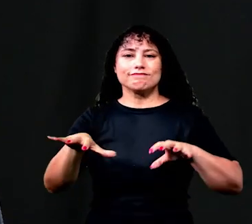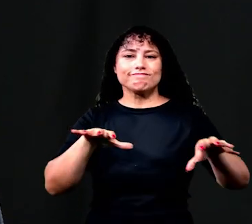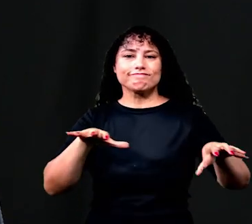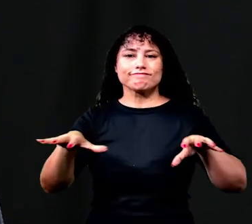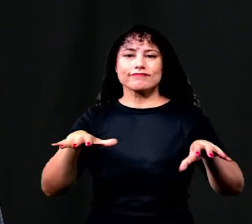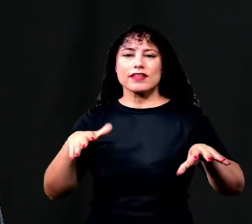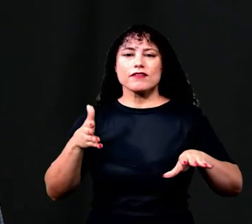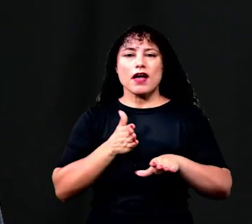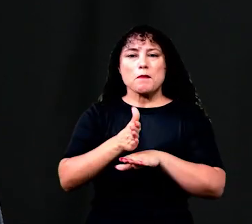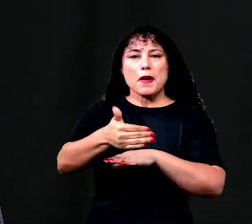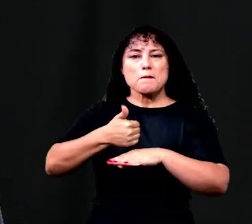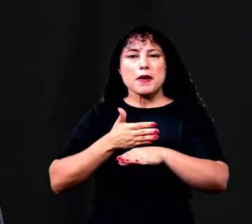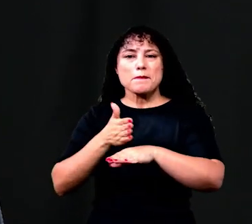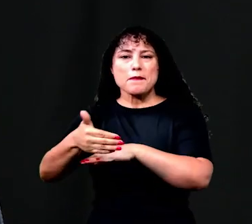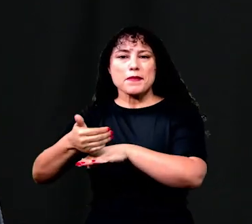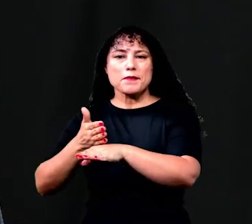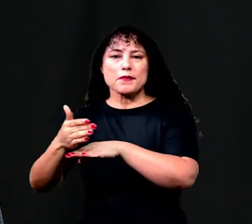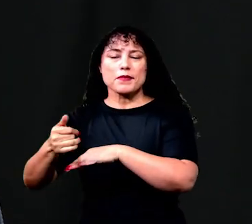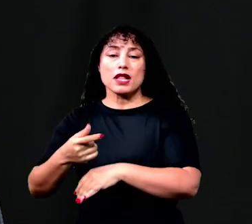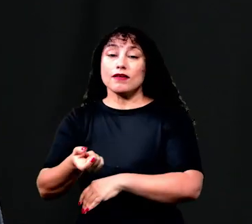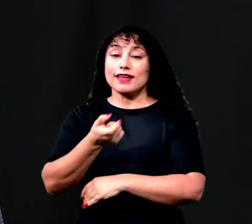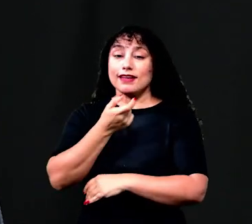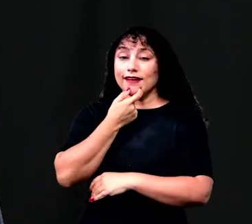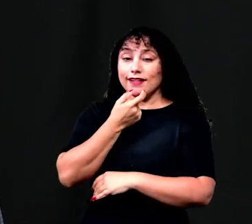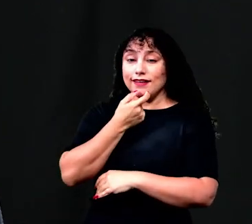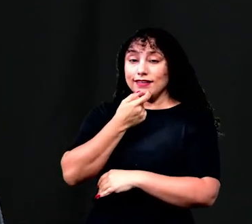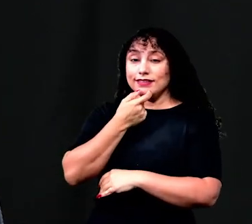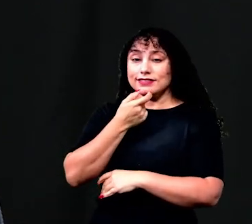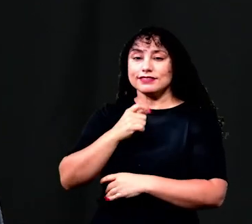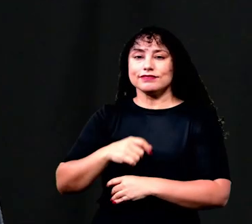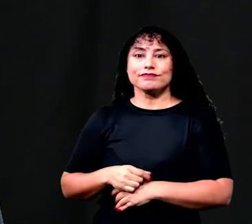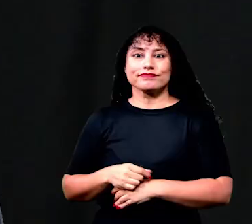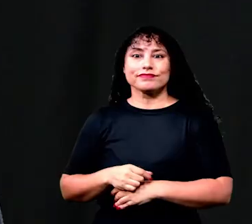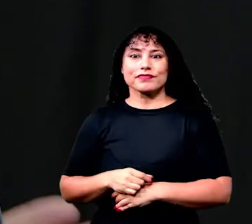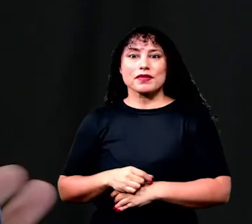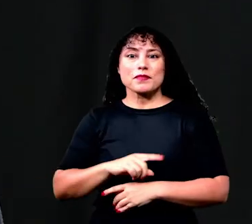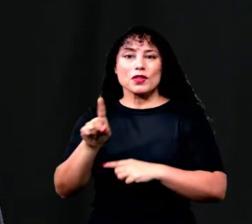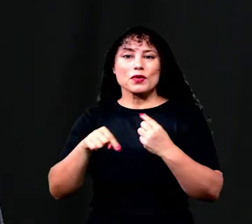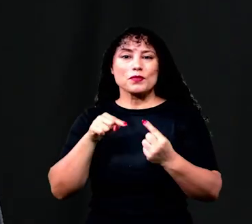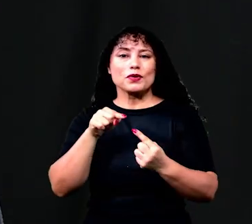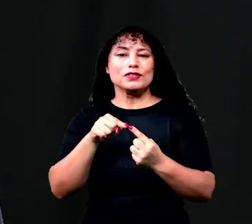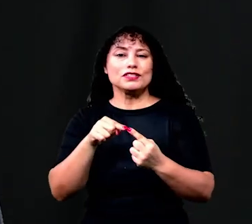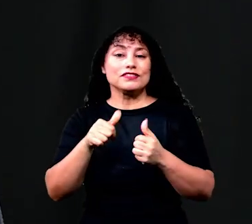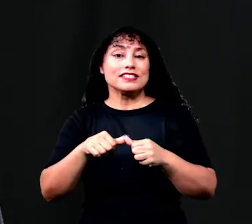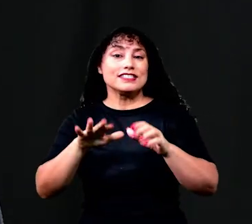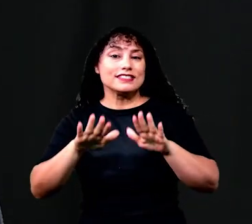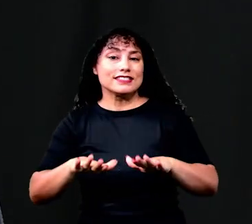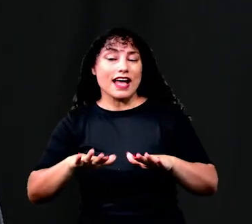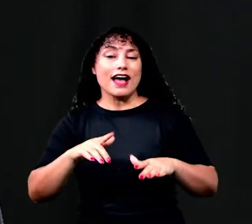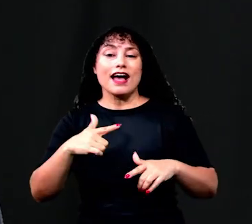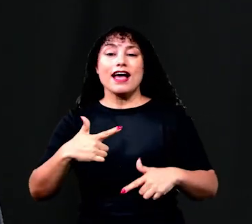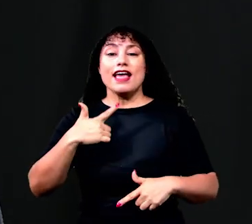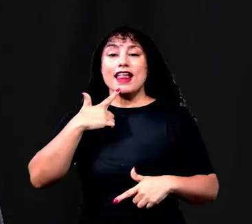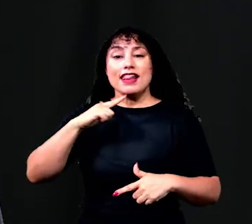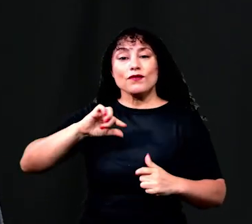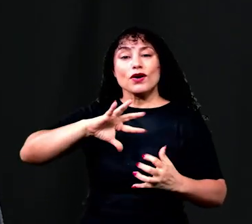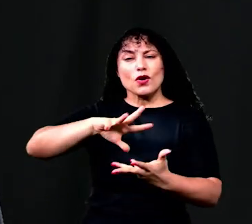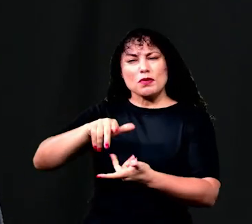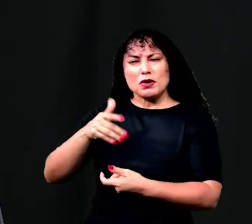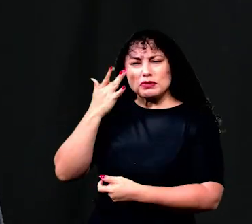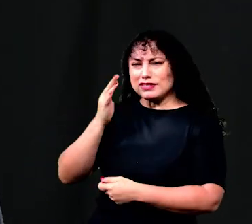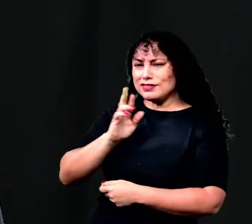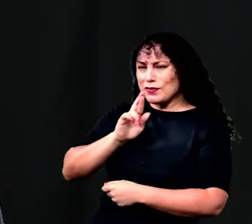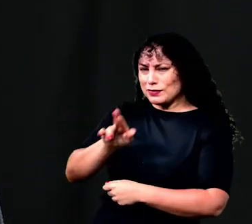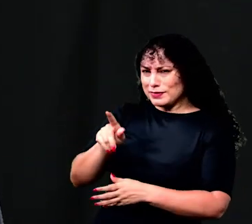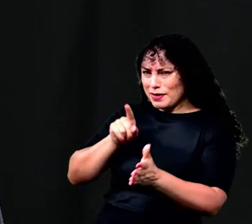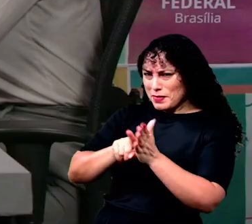todas as áreas elas vão acabar perpassando, né, pelo inglês, pelo motivo de estar língua global.